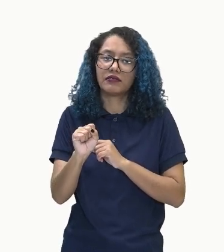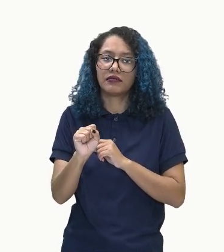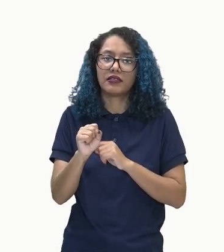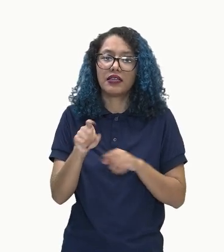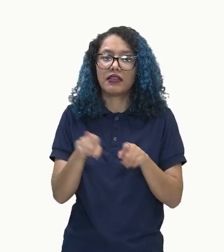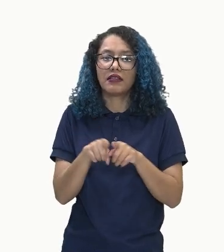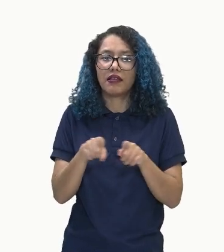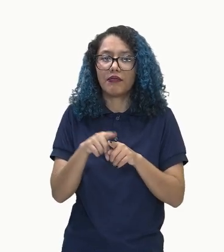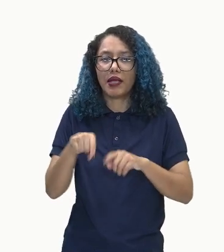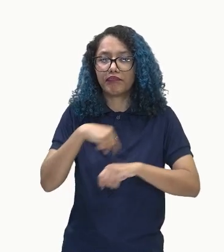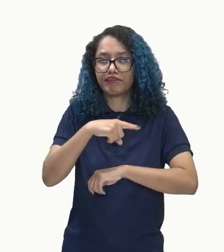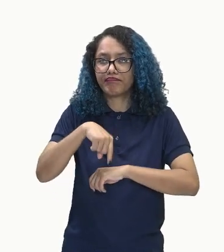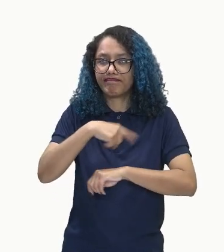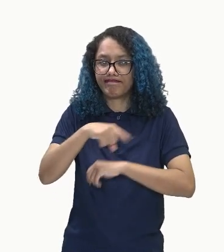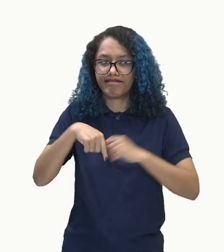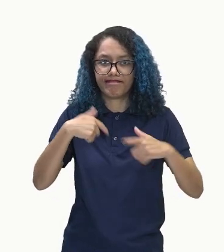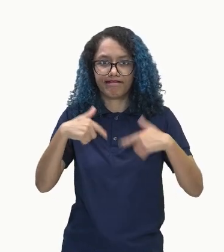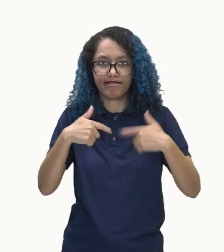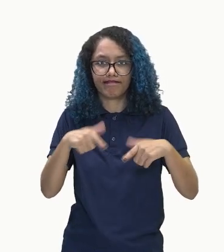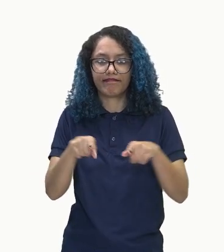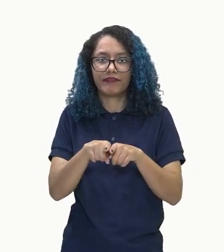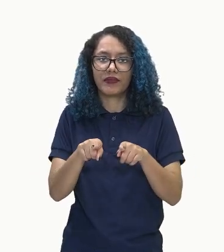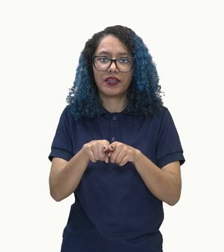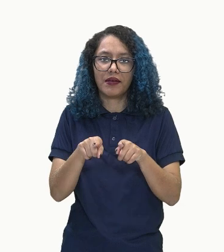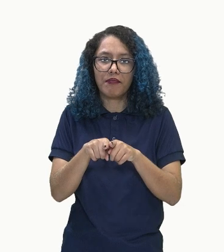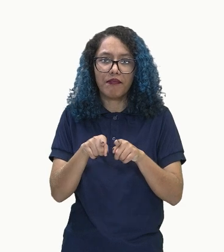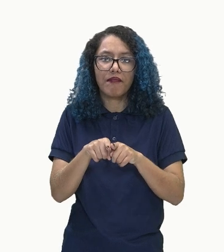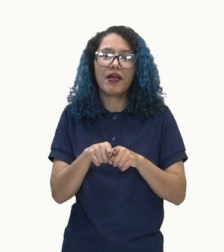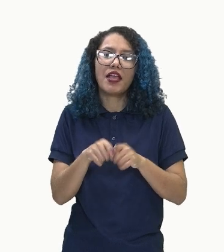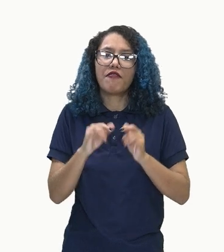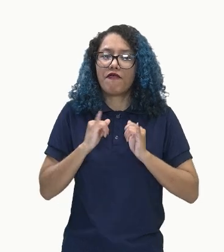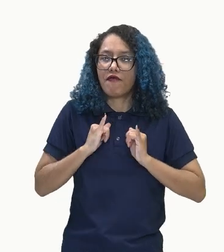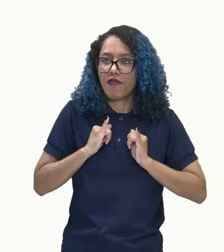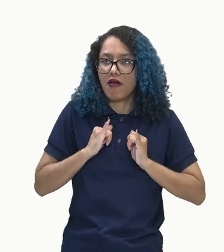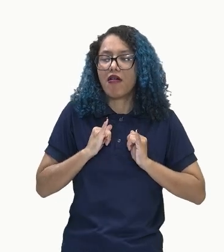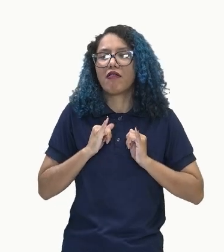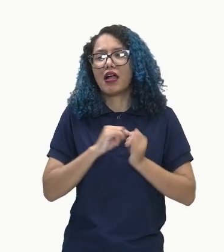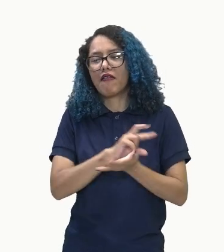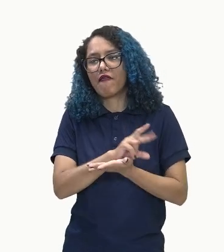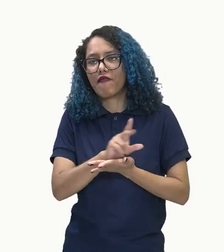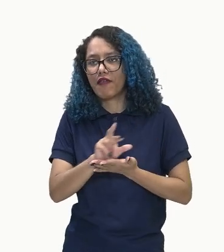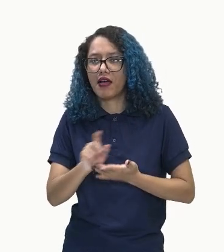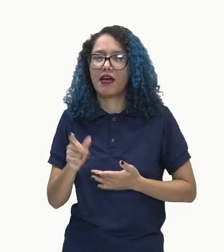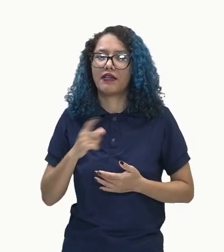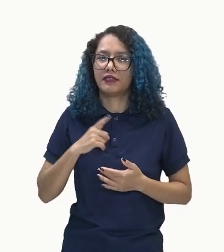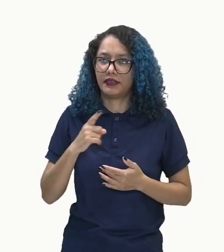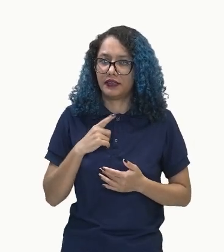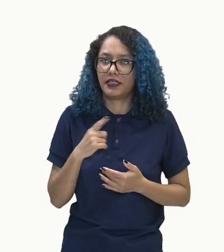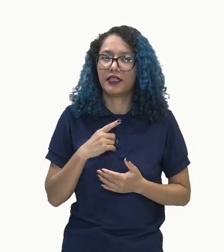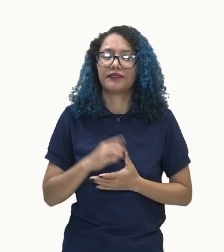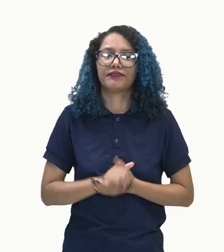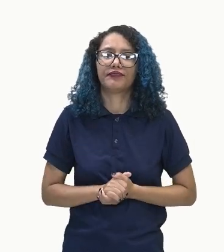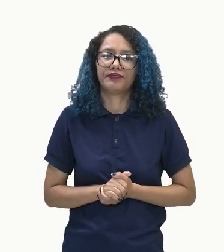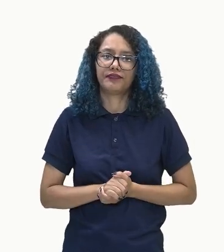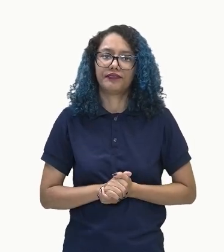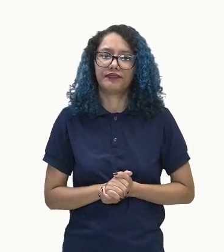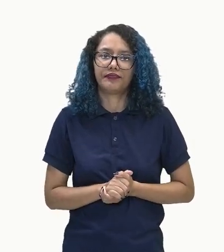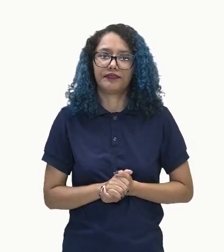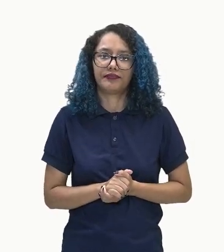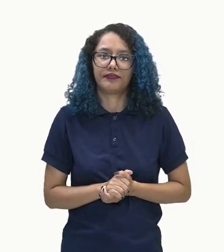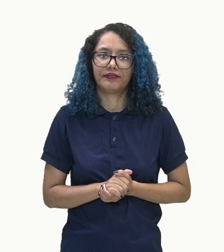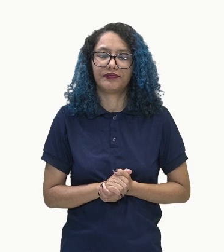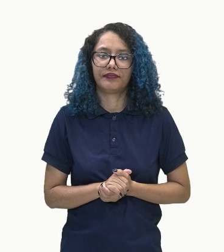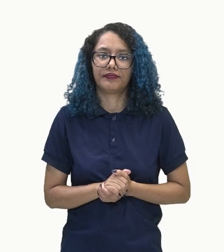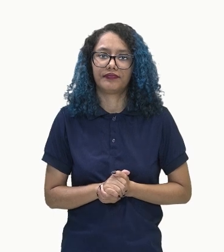de trabalho, descanso semanal remunerado e entre outros, certo? Bom, trazendo aí para o